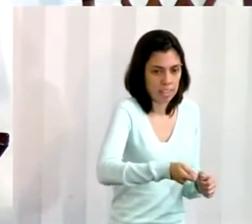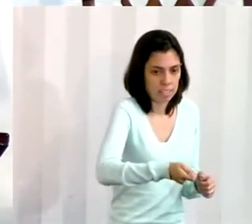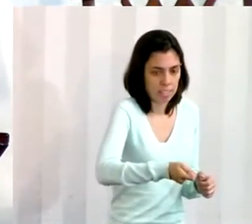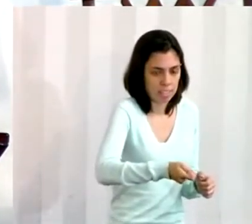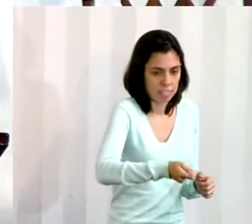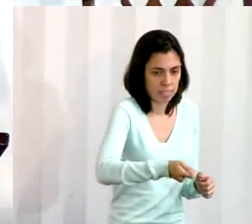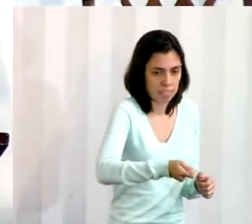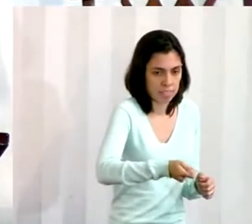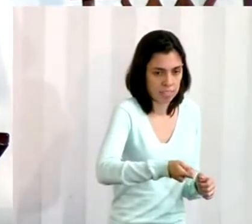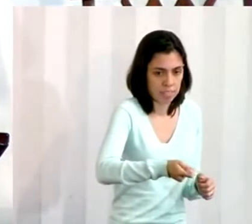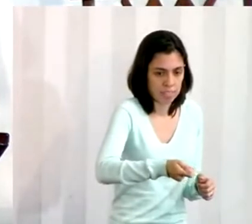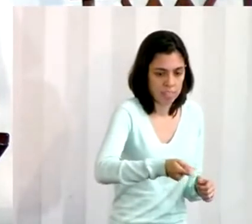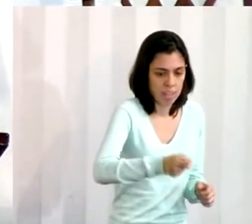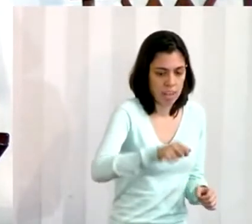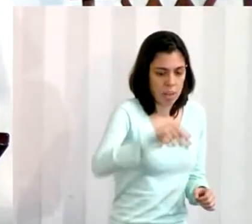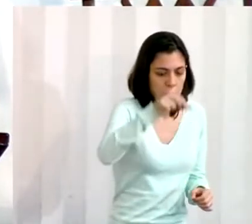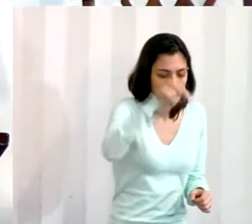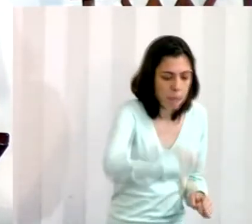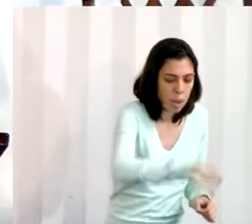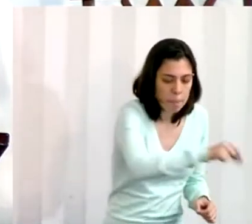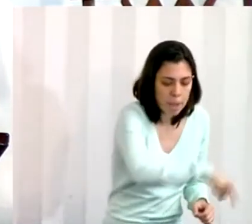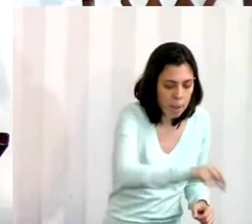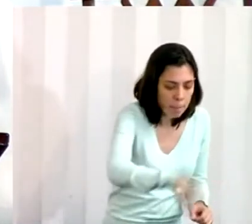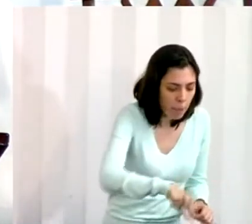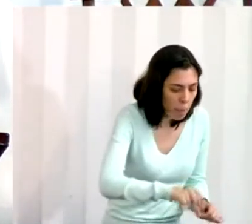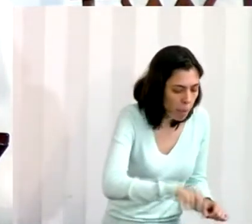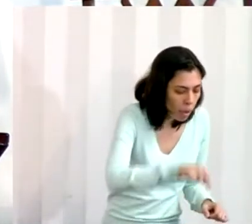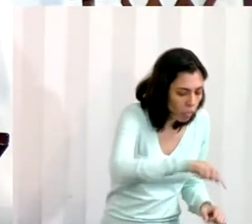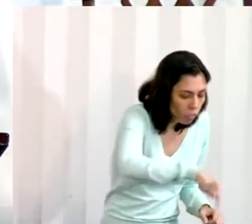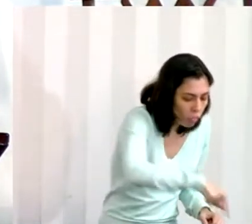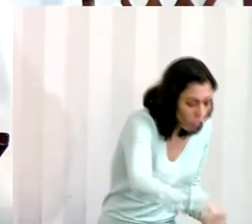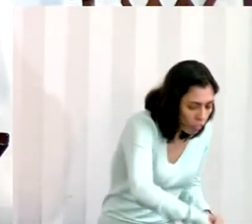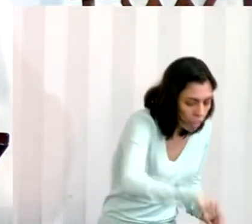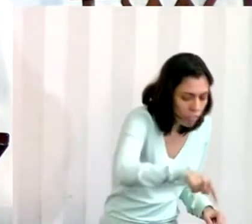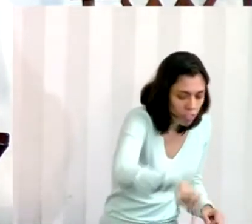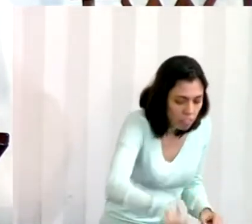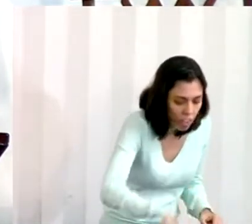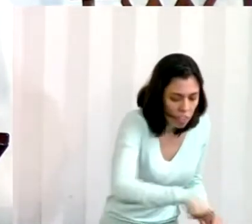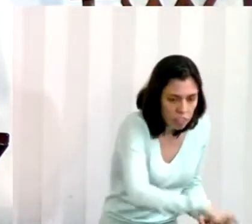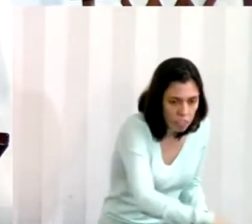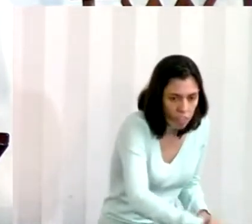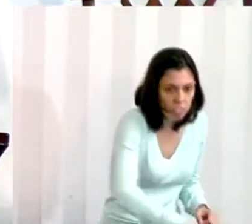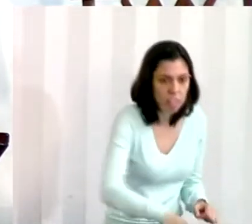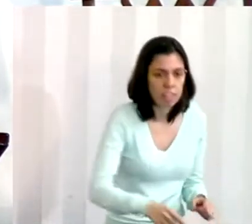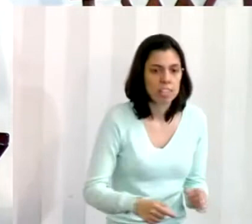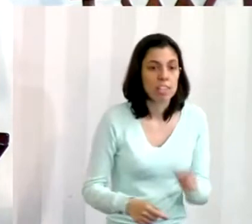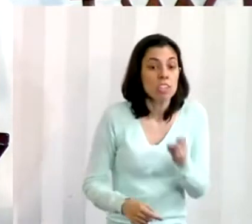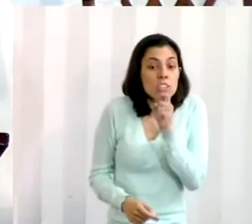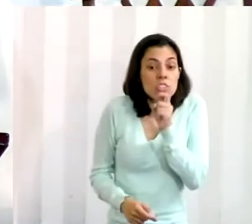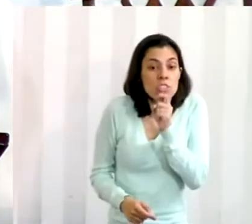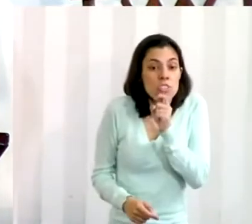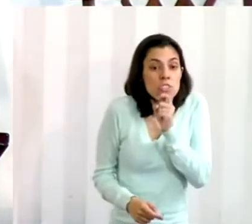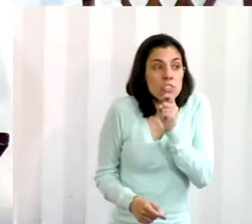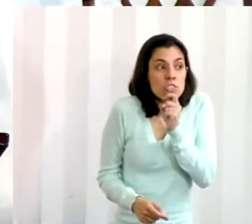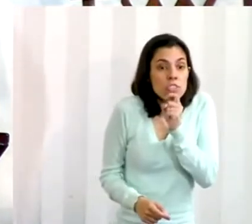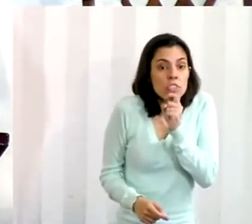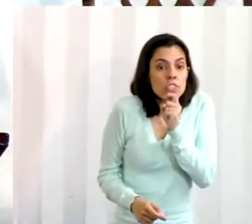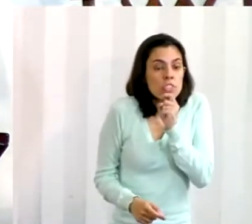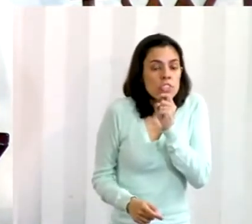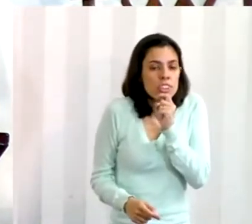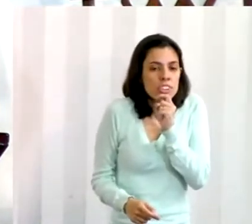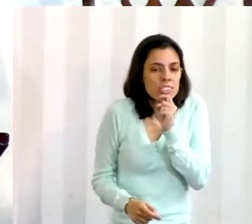neve passasse, então, com a chuva serôdia, começaria a brotar. Esse tipo de